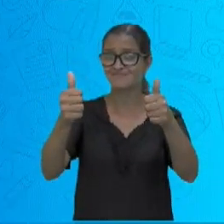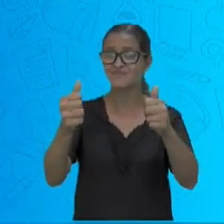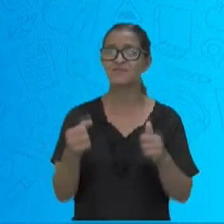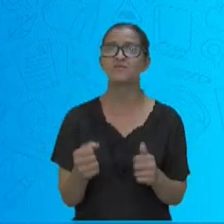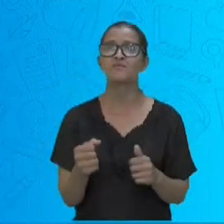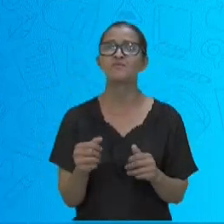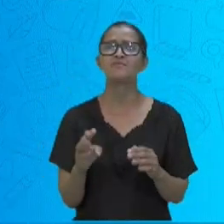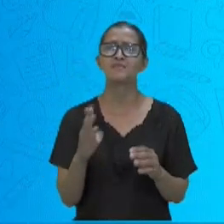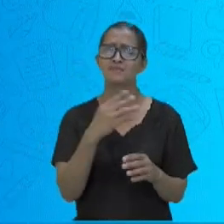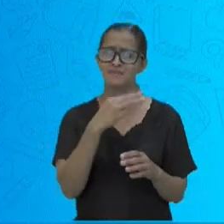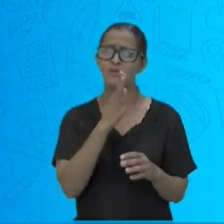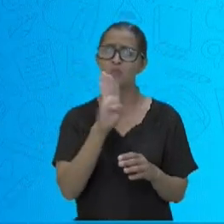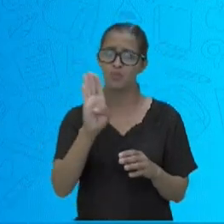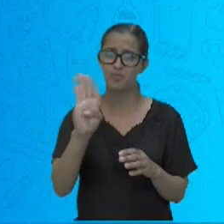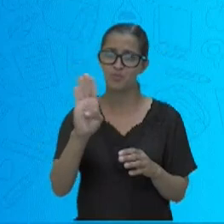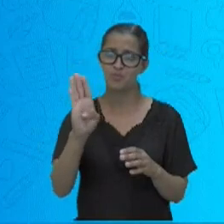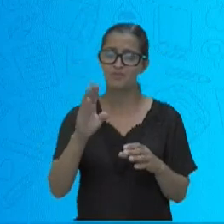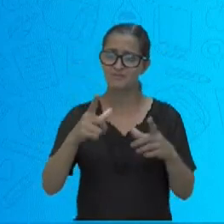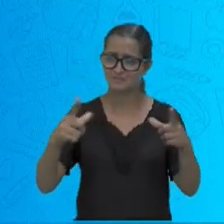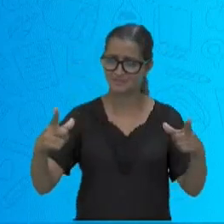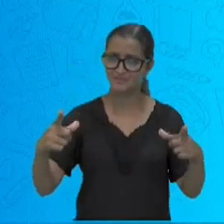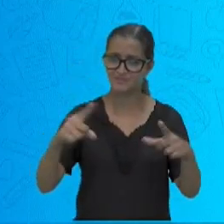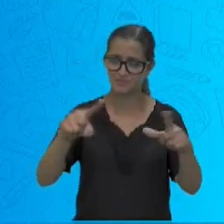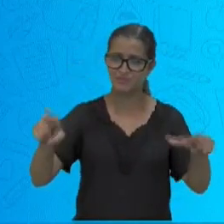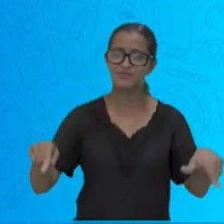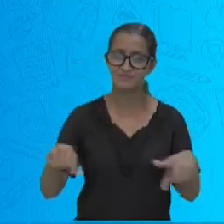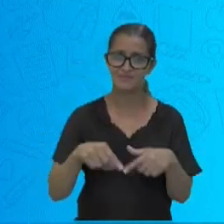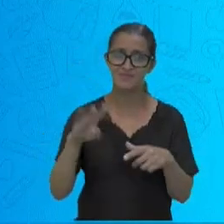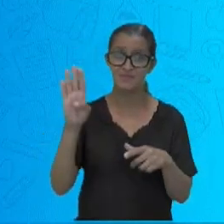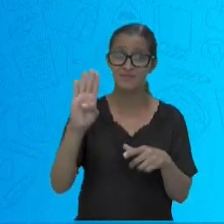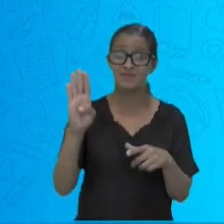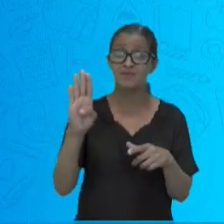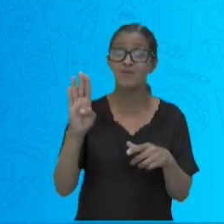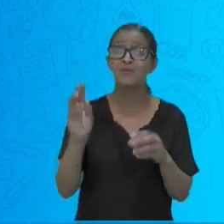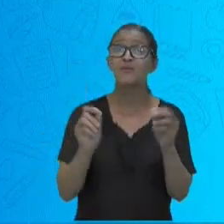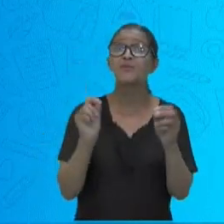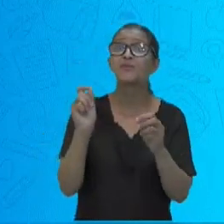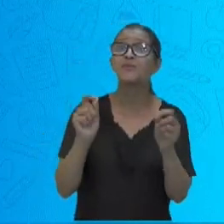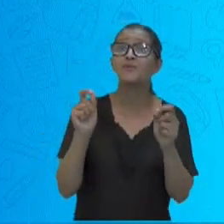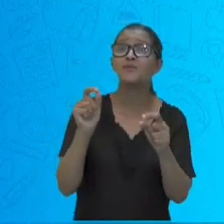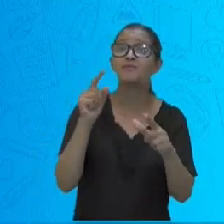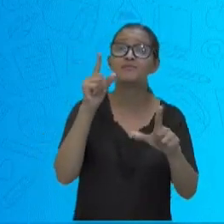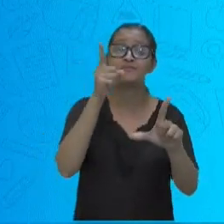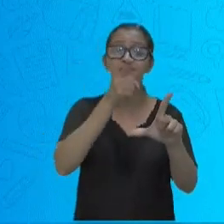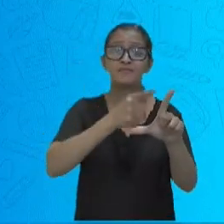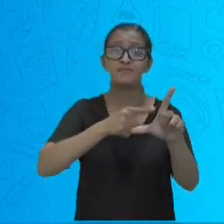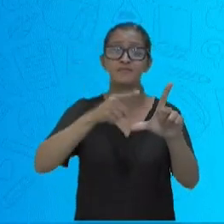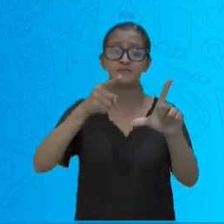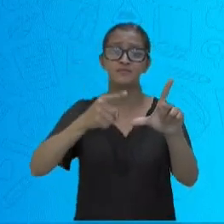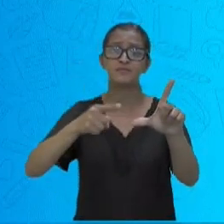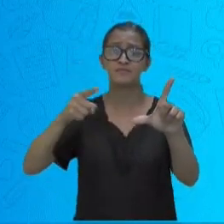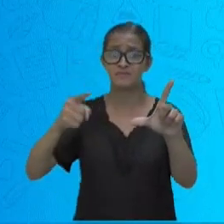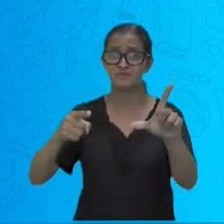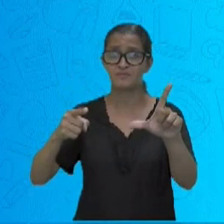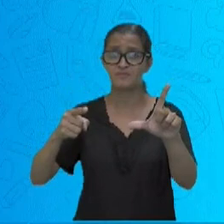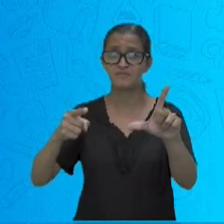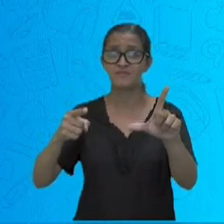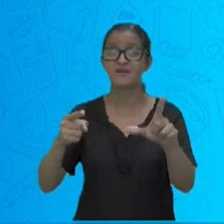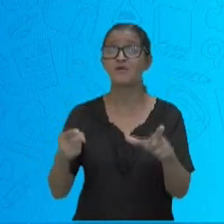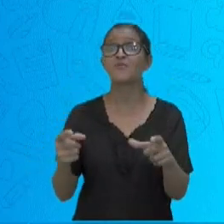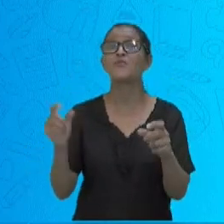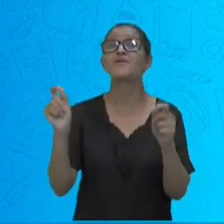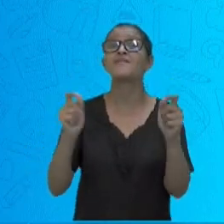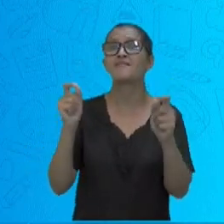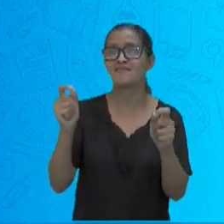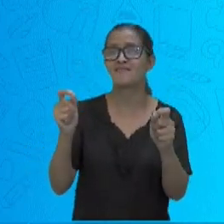o que é o gráfico? O gráfico nada mais é do que colocar todos os dados, toda a pesquisa que você fez